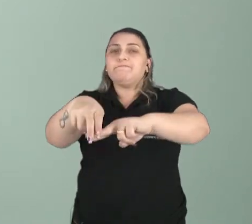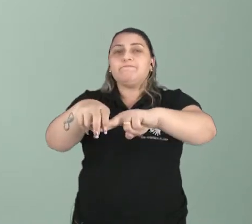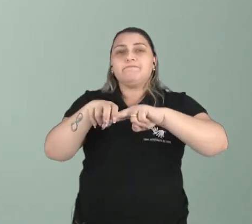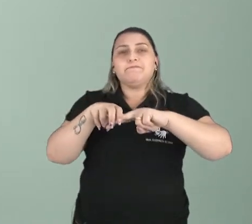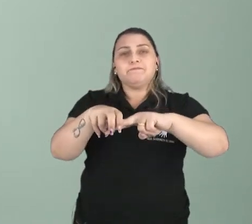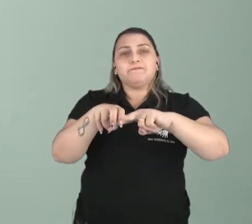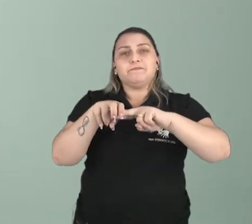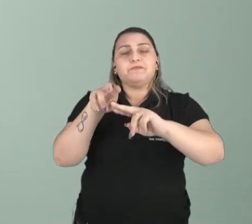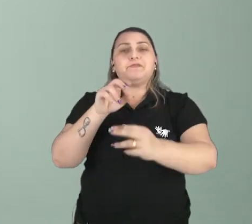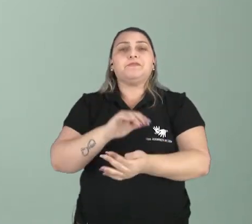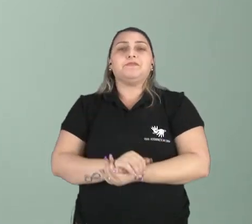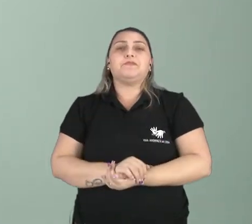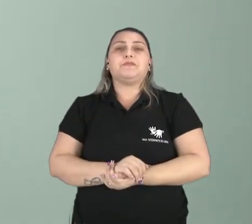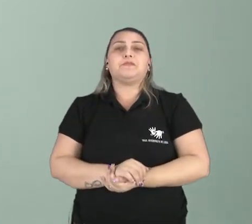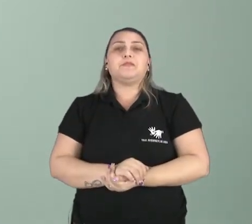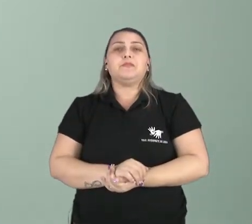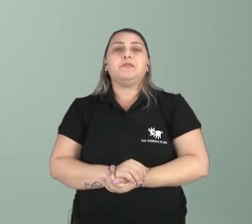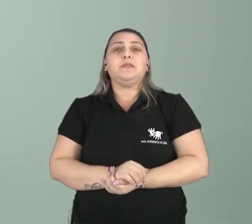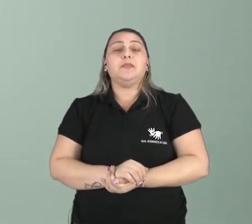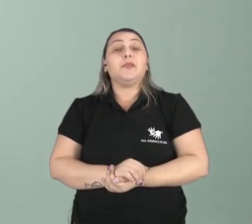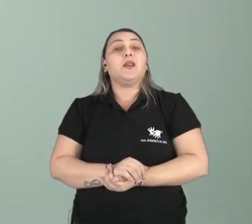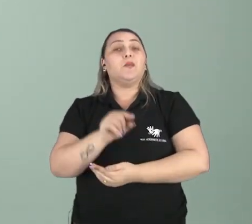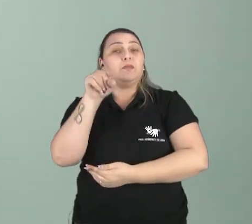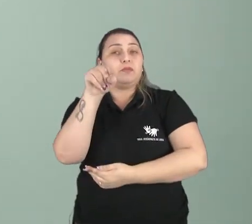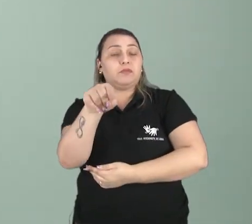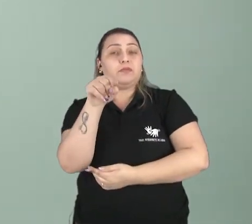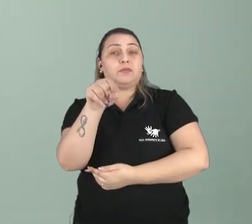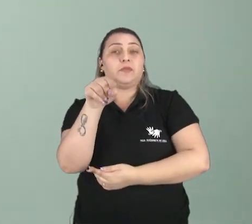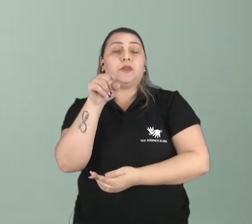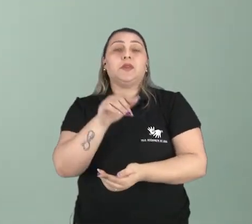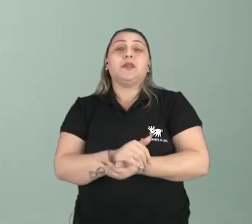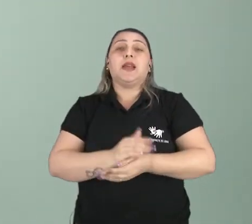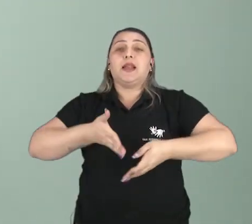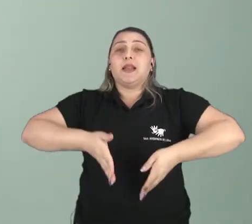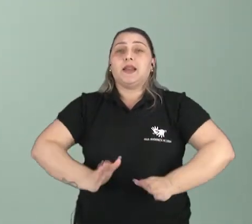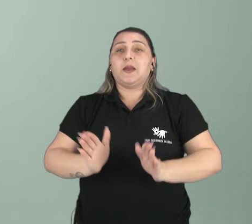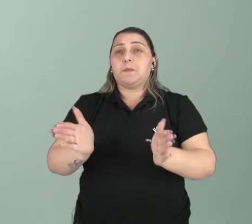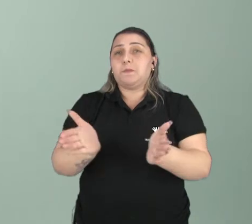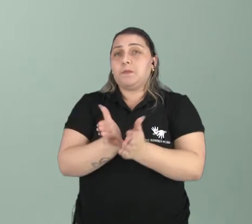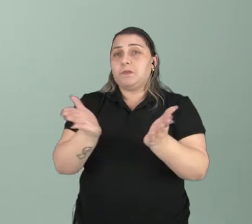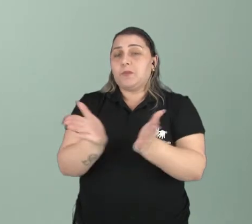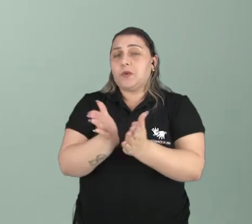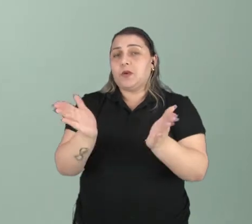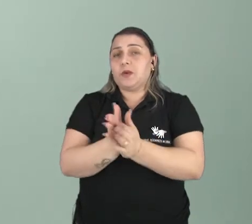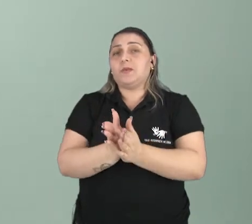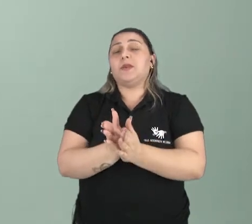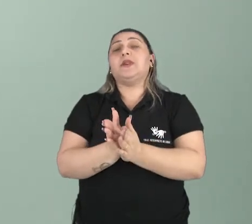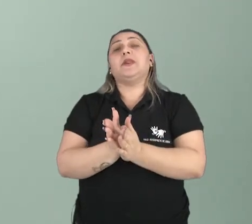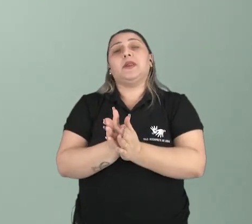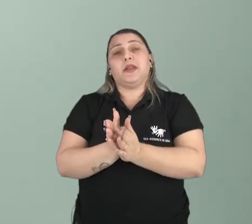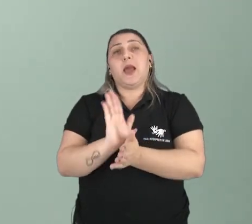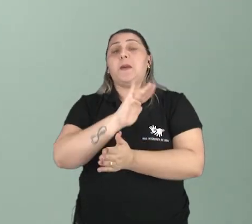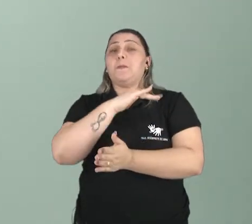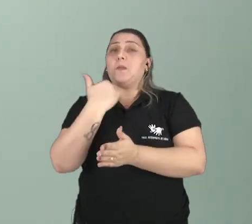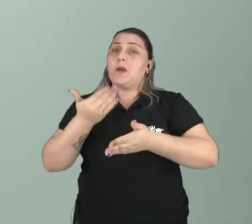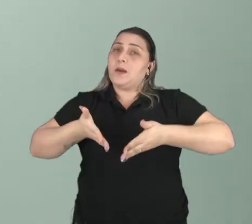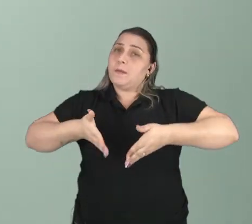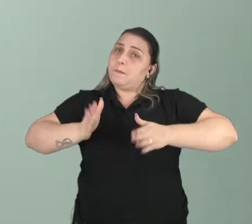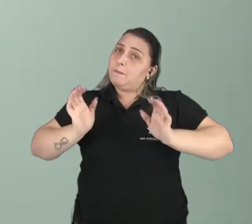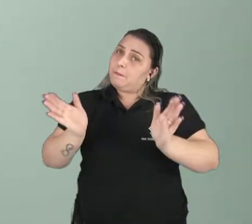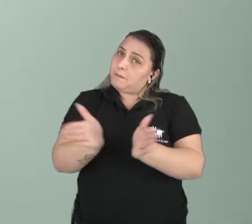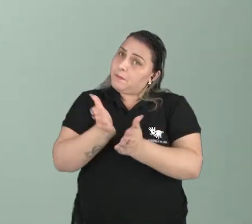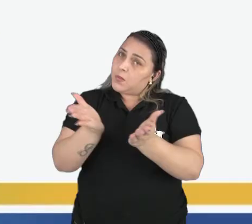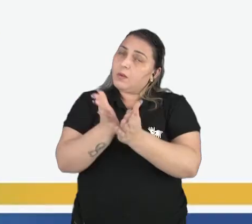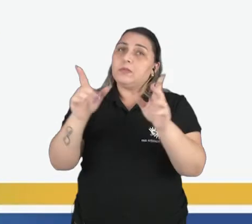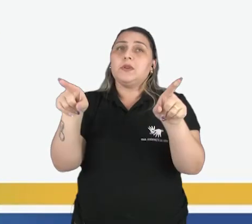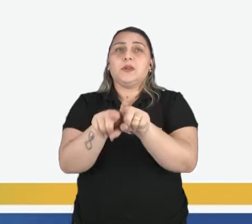portanto, é muito comum você nascer pobre e muitas das vezes nascer e morrer pobre. E